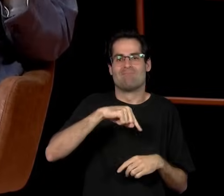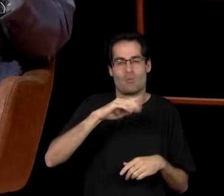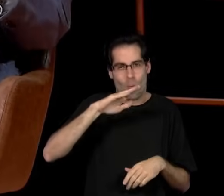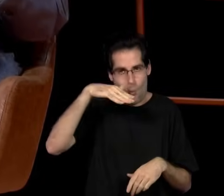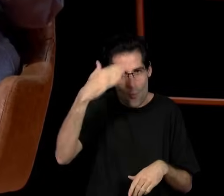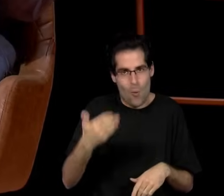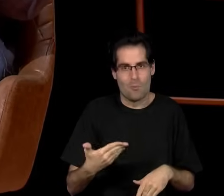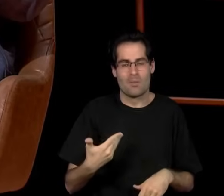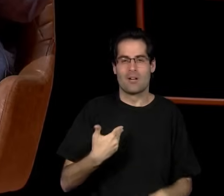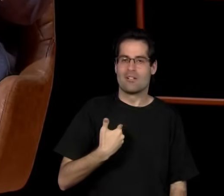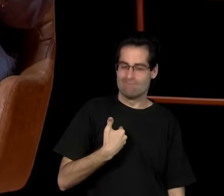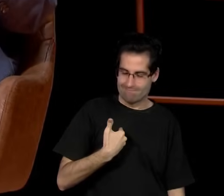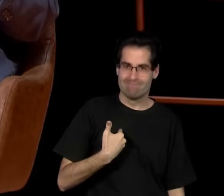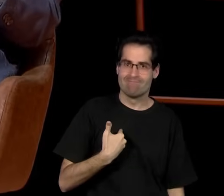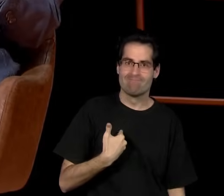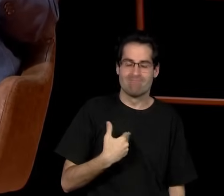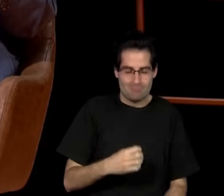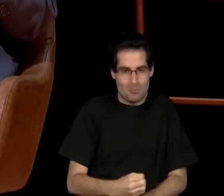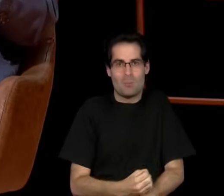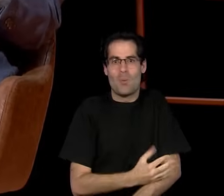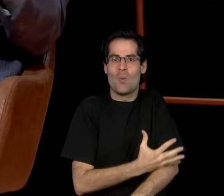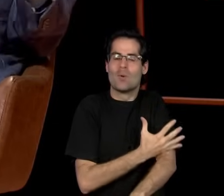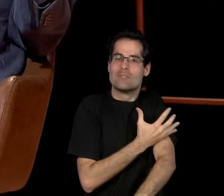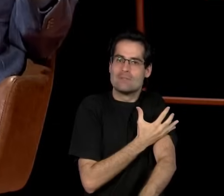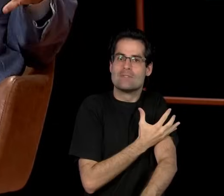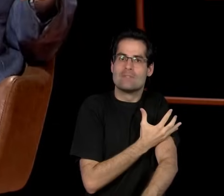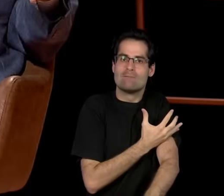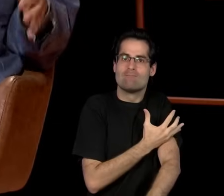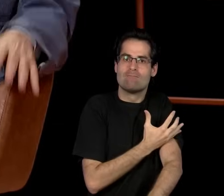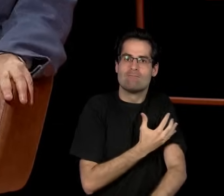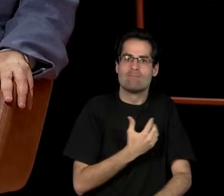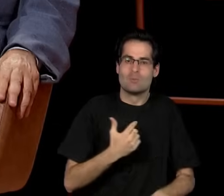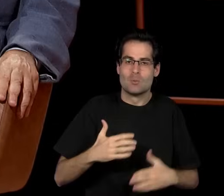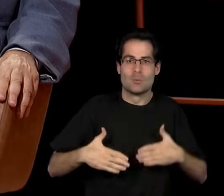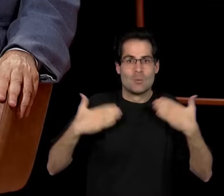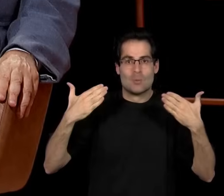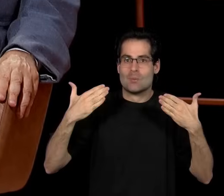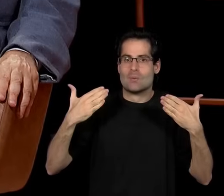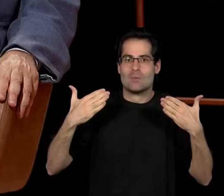você provoca mais emoção no momento, e a surpresa a pessoa tem que